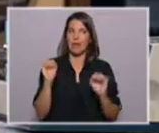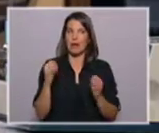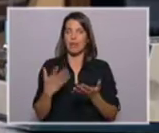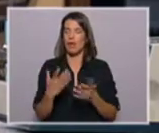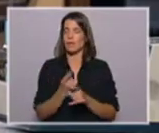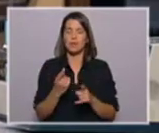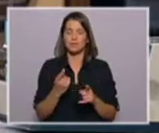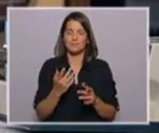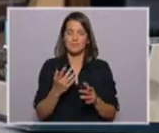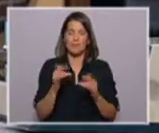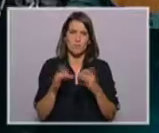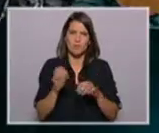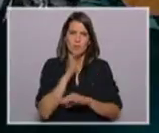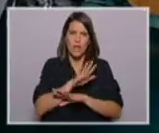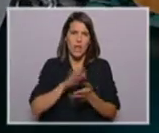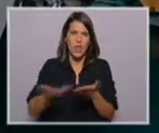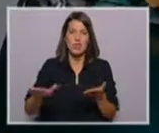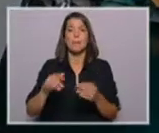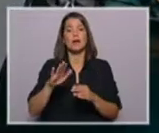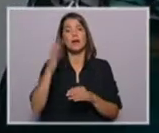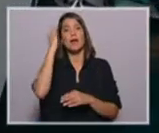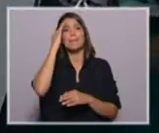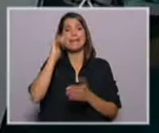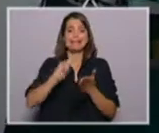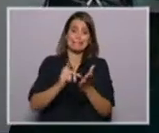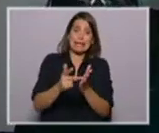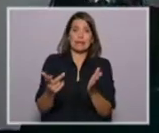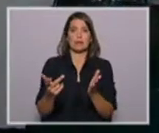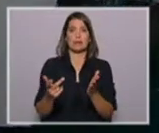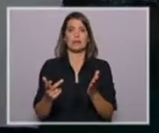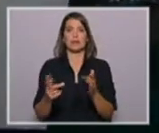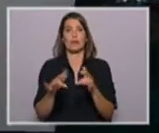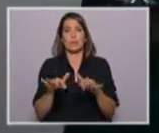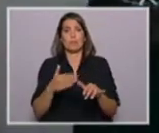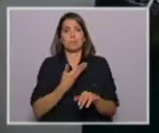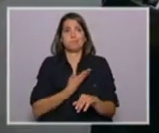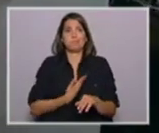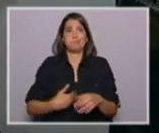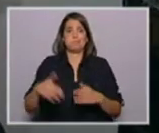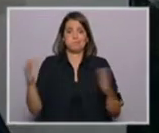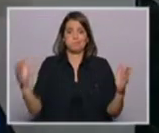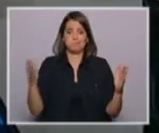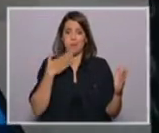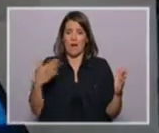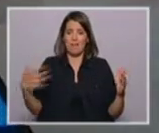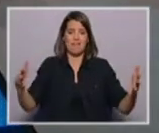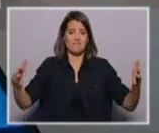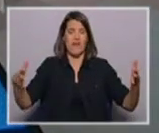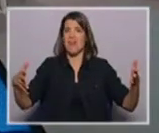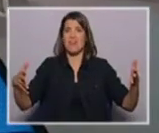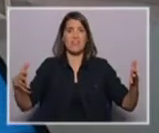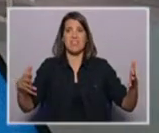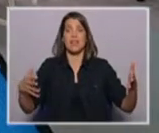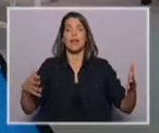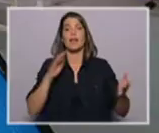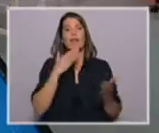capacidade técnica, ao nível dos computadores que surgiram naquela altura, os mais rudimentares, que nos levaram à Lua, inteiras, a IBM, e